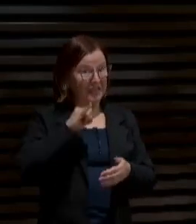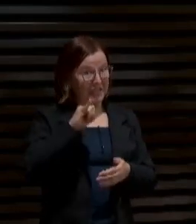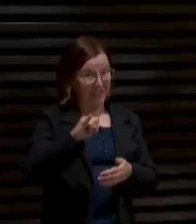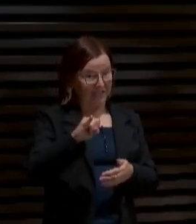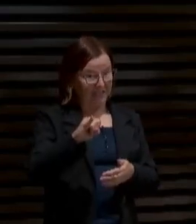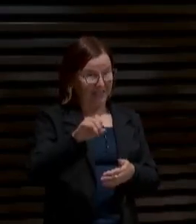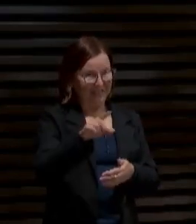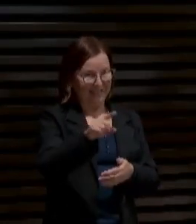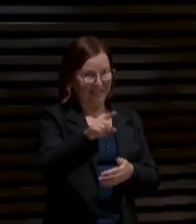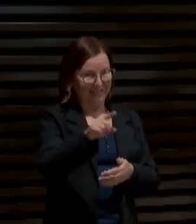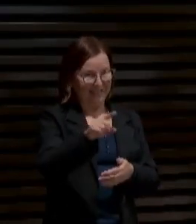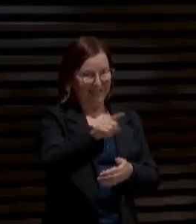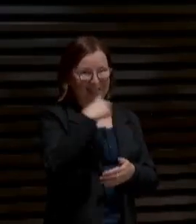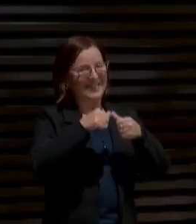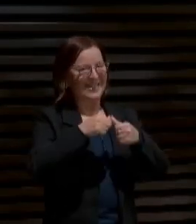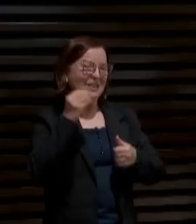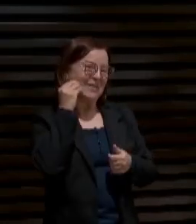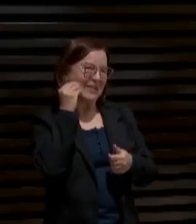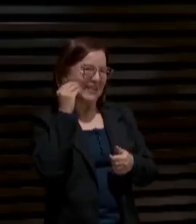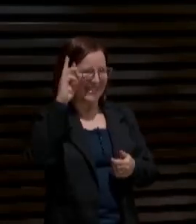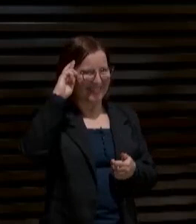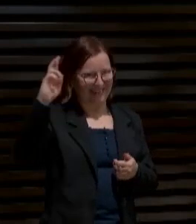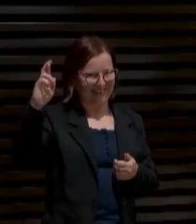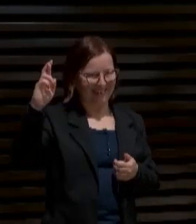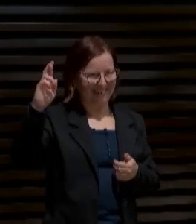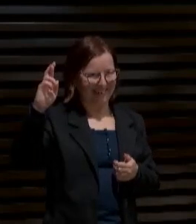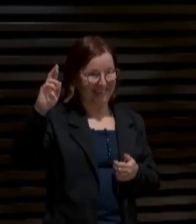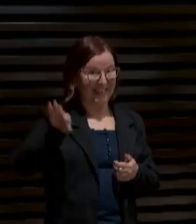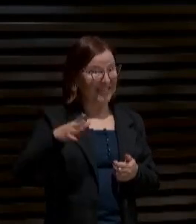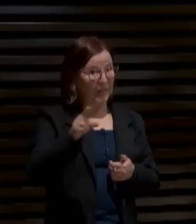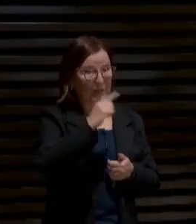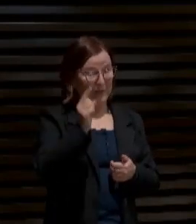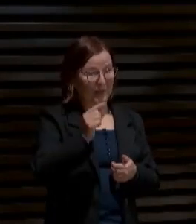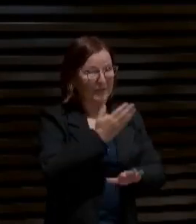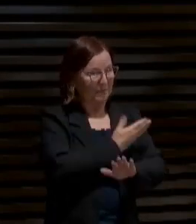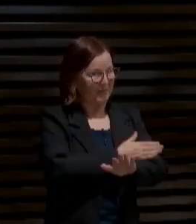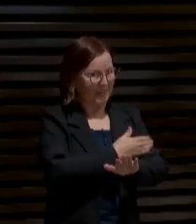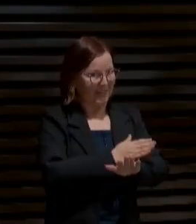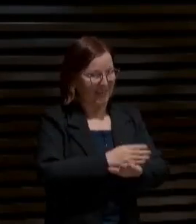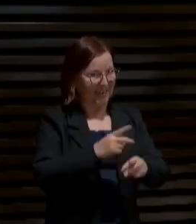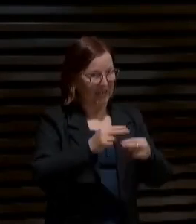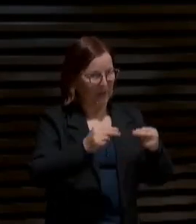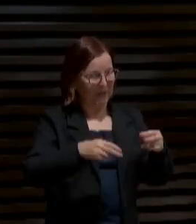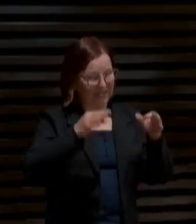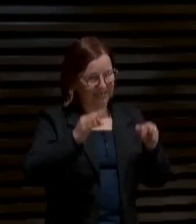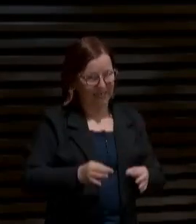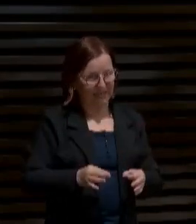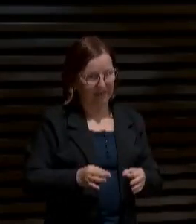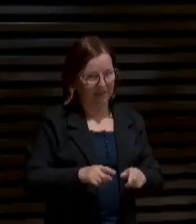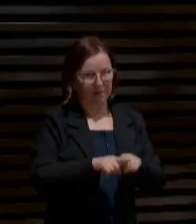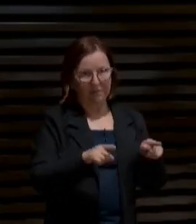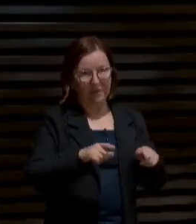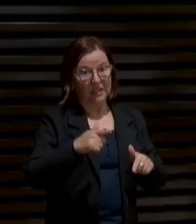que nós temos essa experiência no Senhor nós vamos praticar essas coisas se nós não temos essa